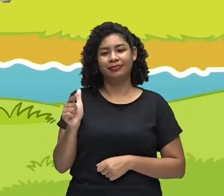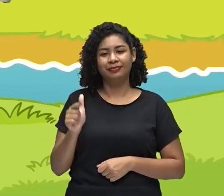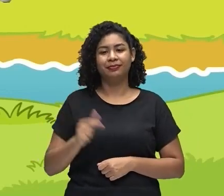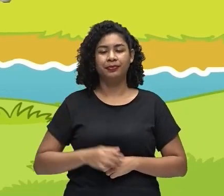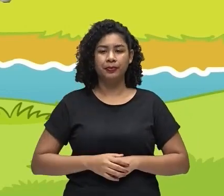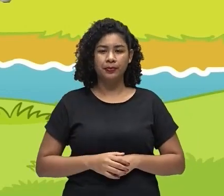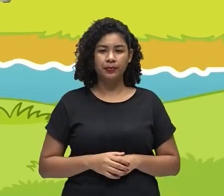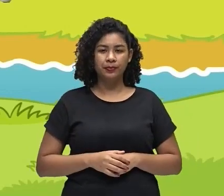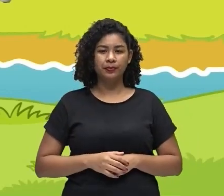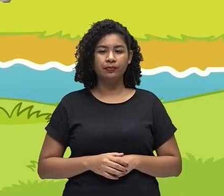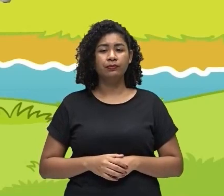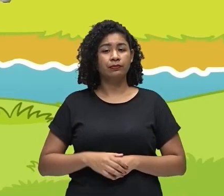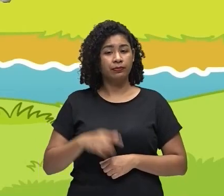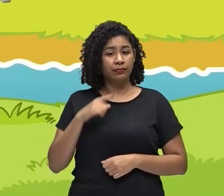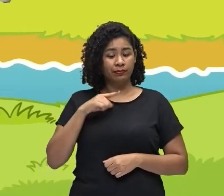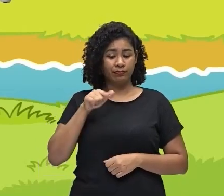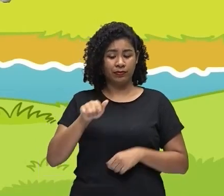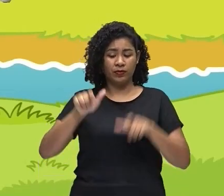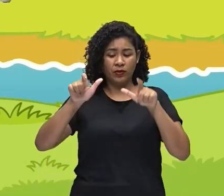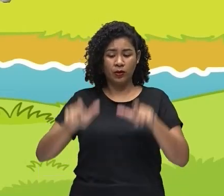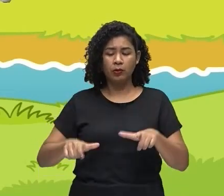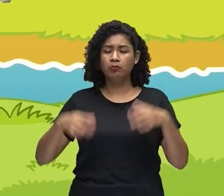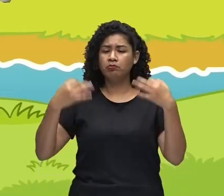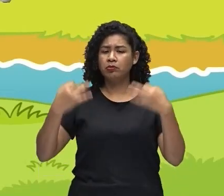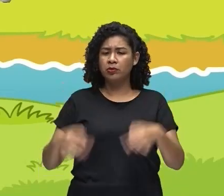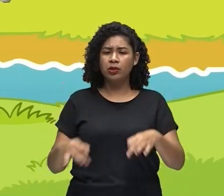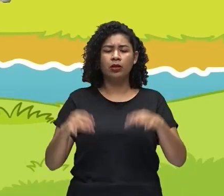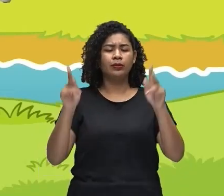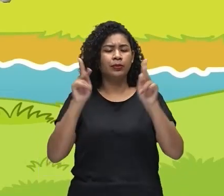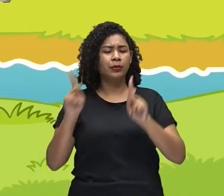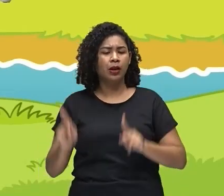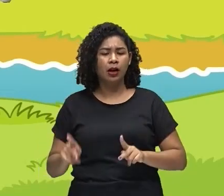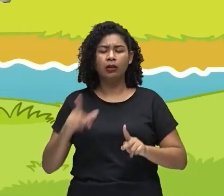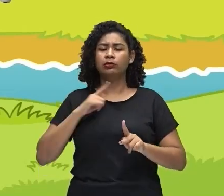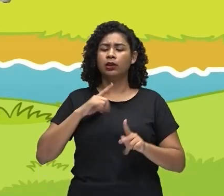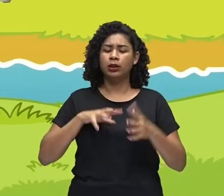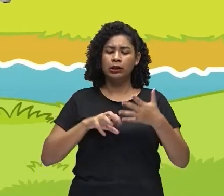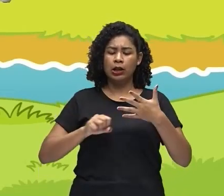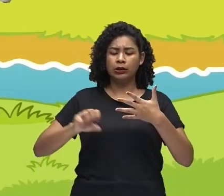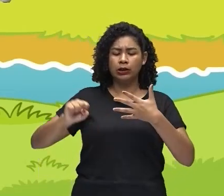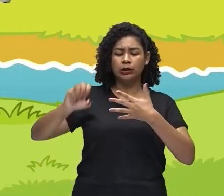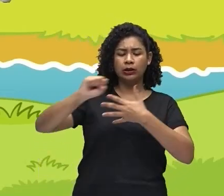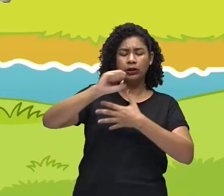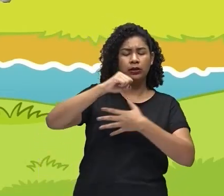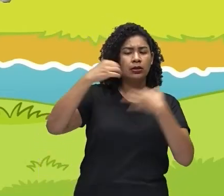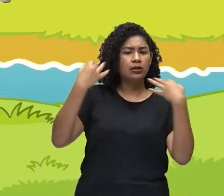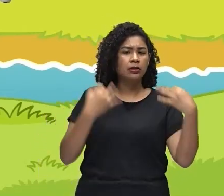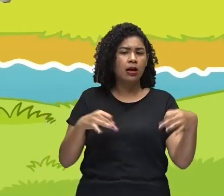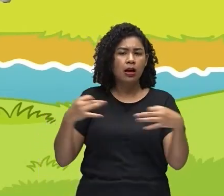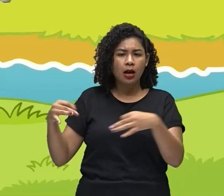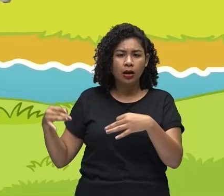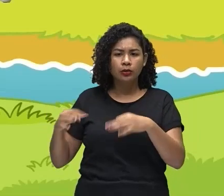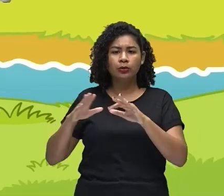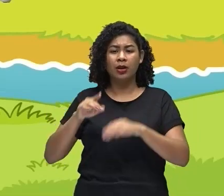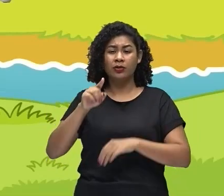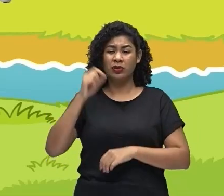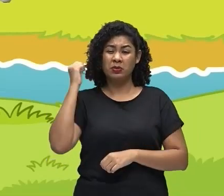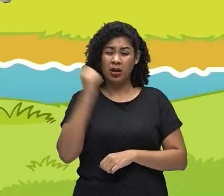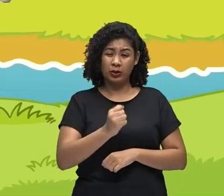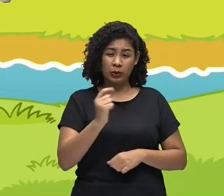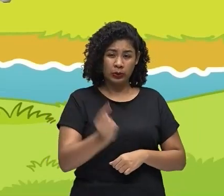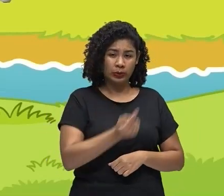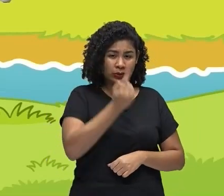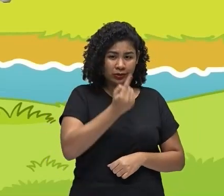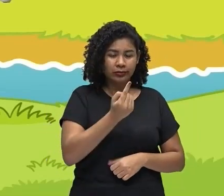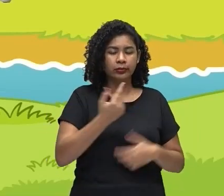ecossistema, que estava tudo funcionando em harmonia ali. Os seus animais servindo de alimento para os outros lá. A partir do momento que você retira um deles, você